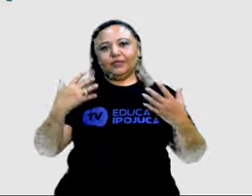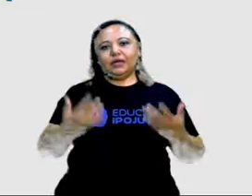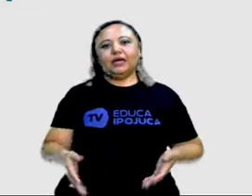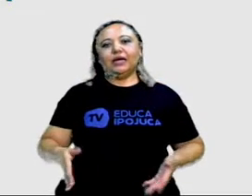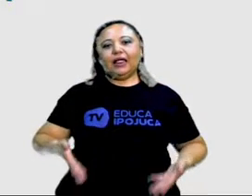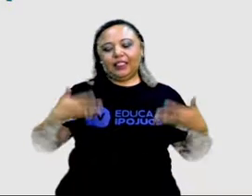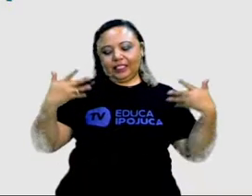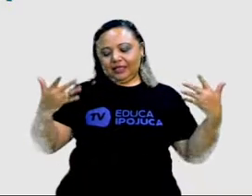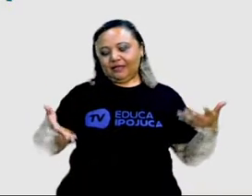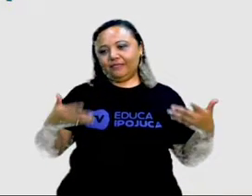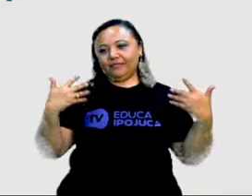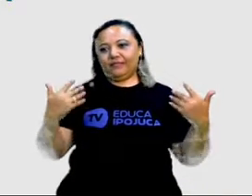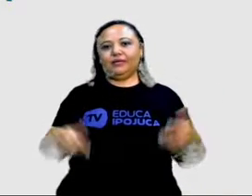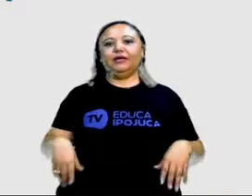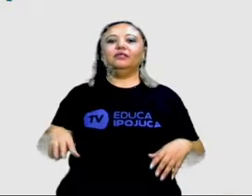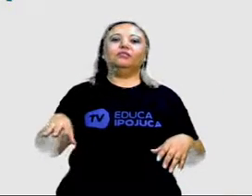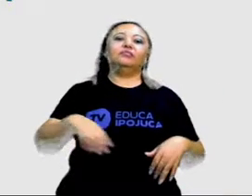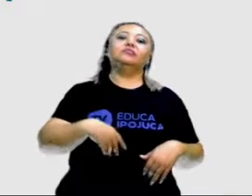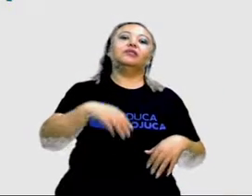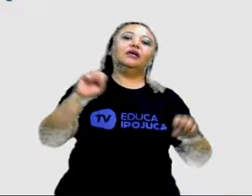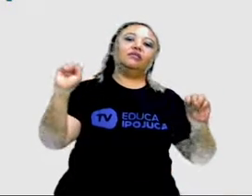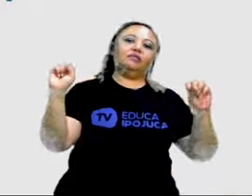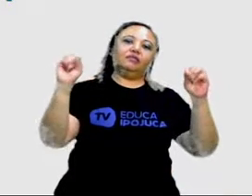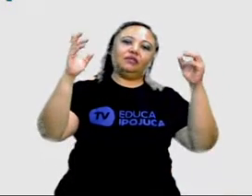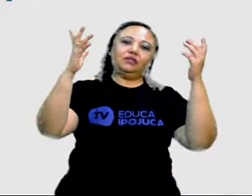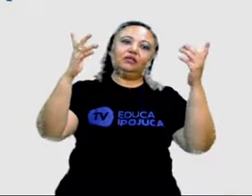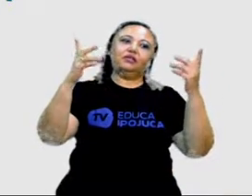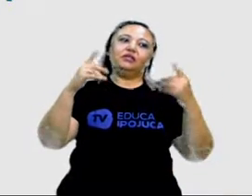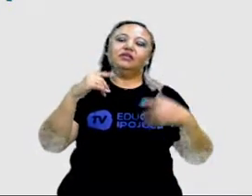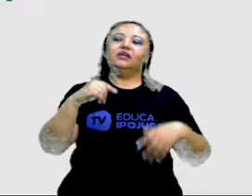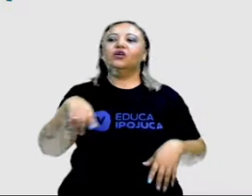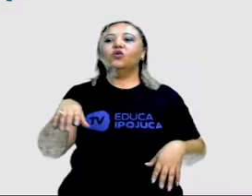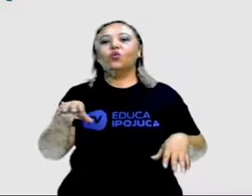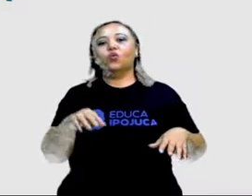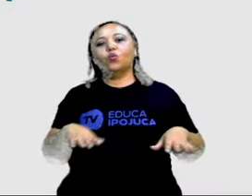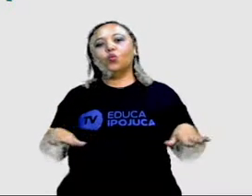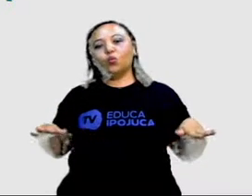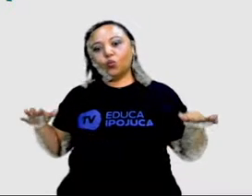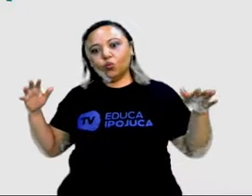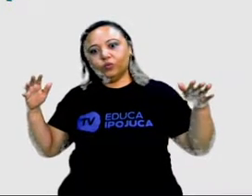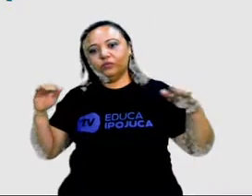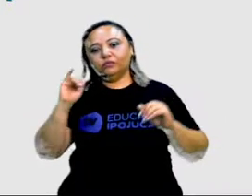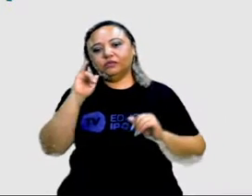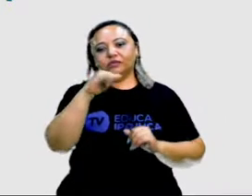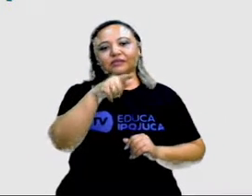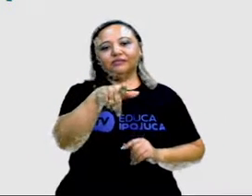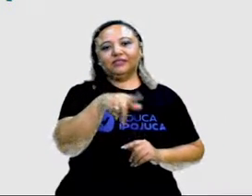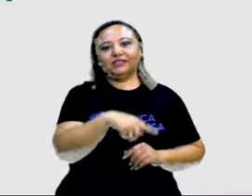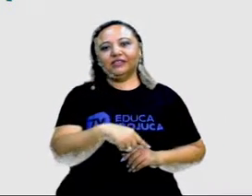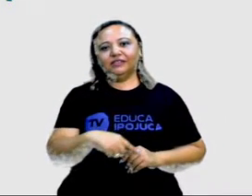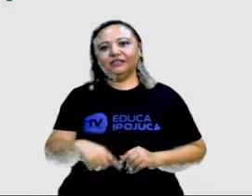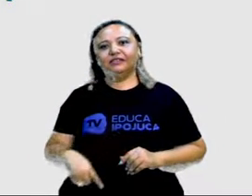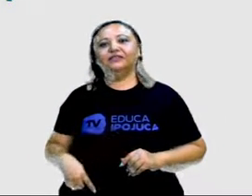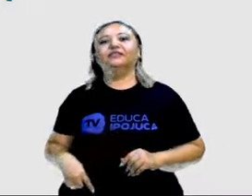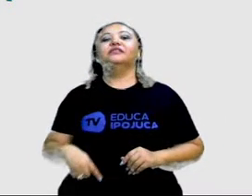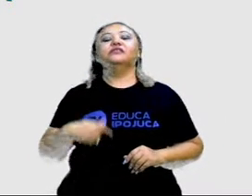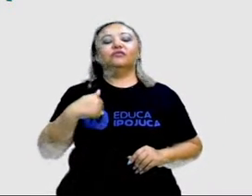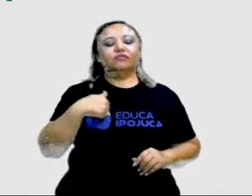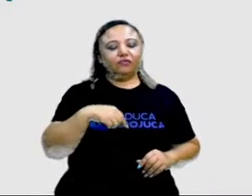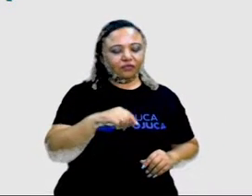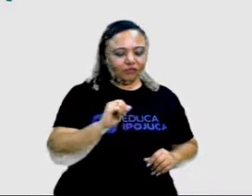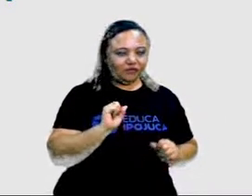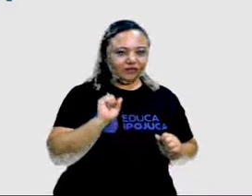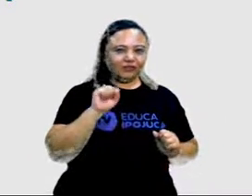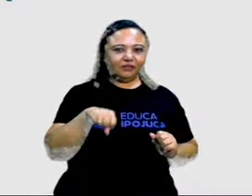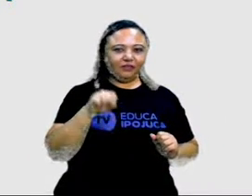animado para curtir a festa. Você vai mesmo? Se vou, até lá, sem falta.